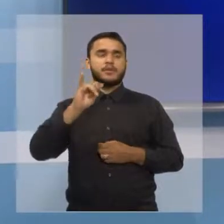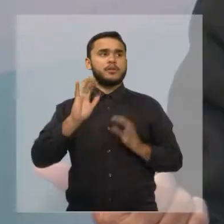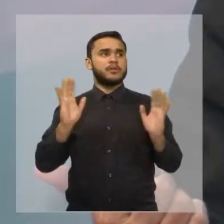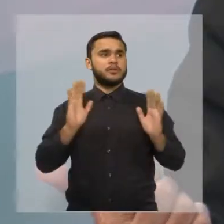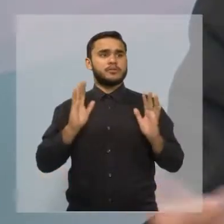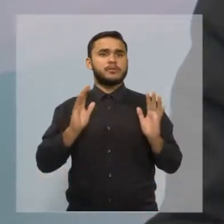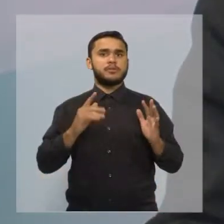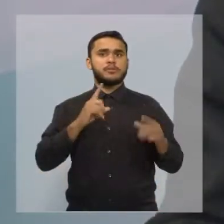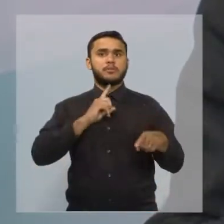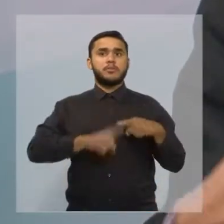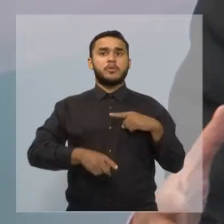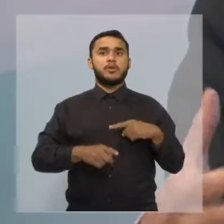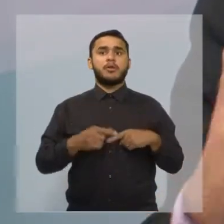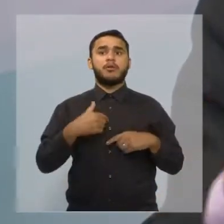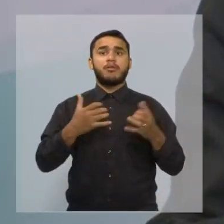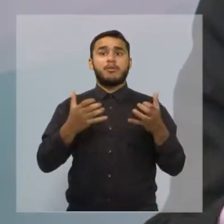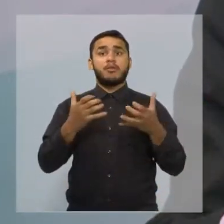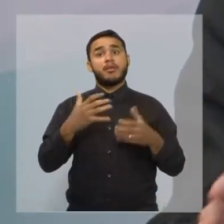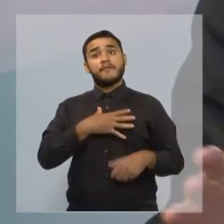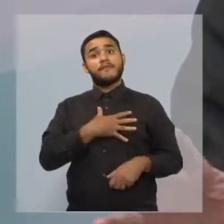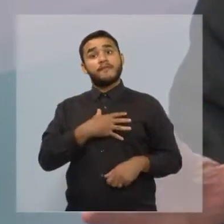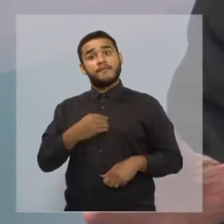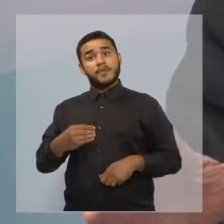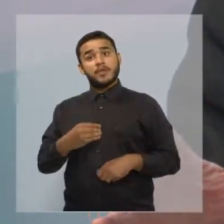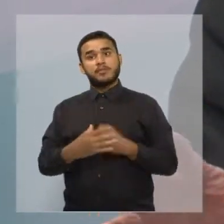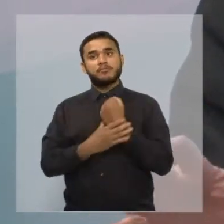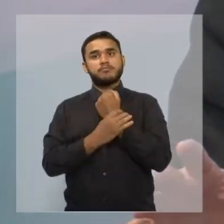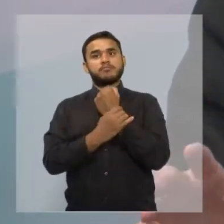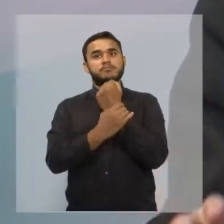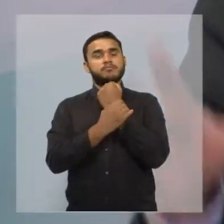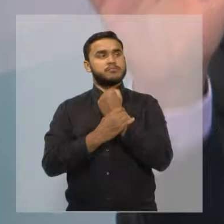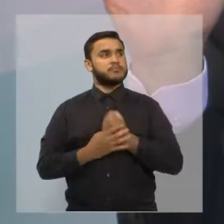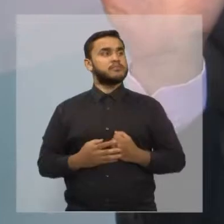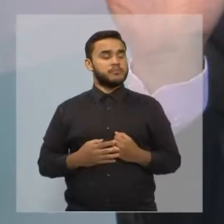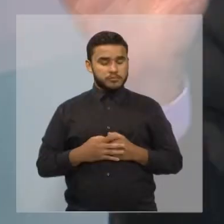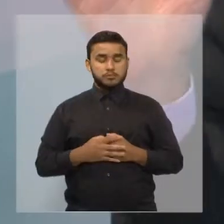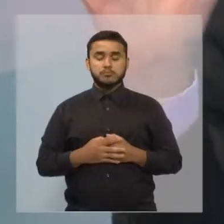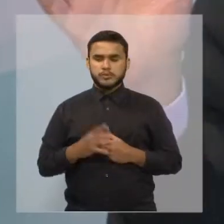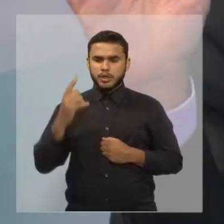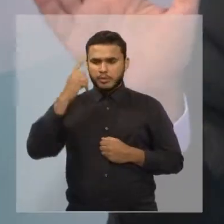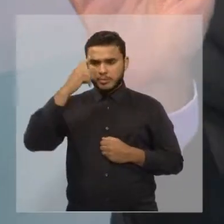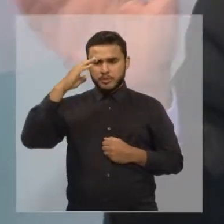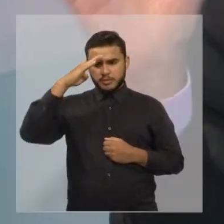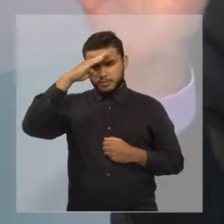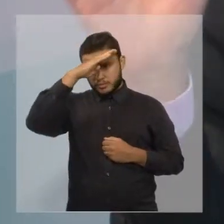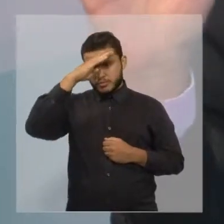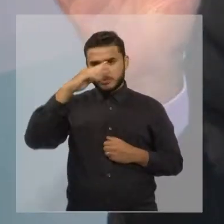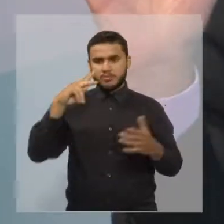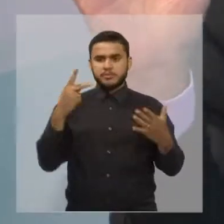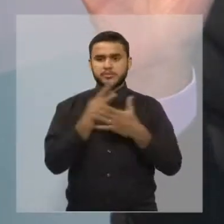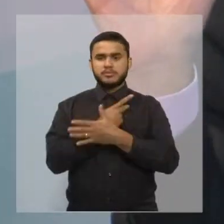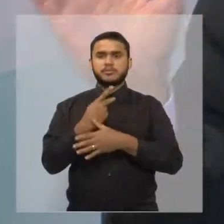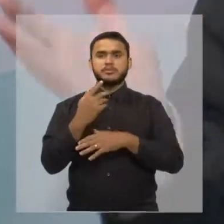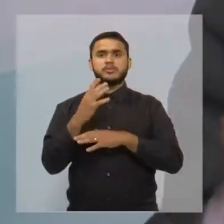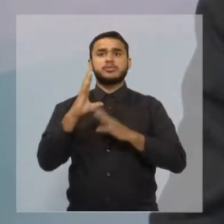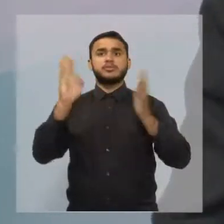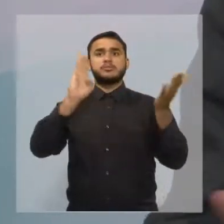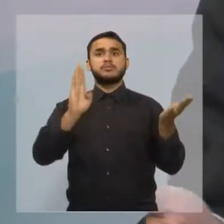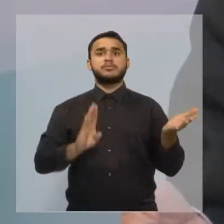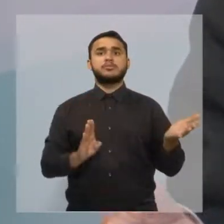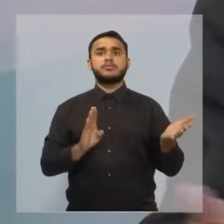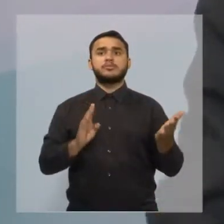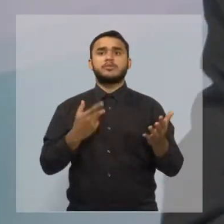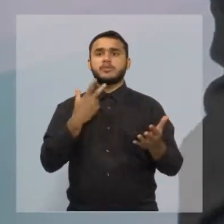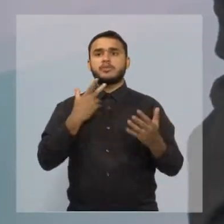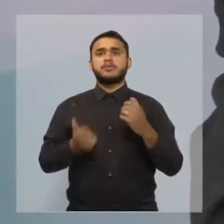Né? O Bolsonaro, me parece que, em relação à pessoa dele, não se envolveu nesse câncer que o Brasil tinha